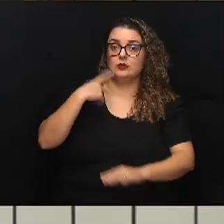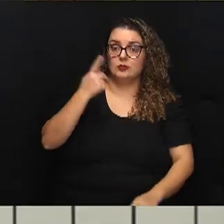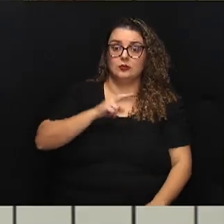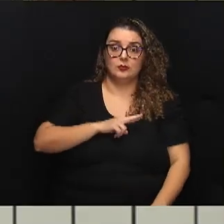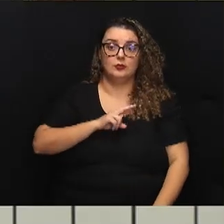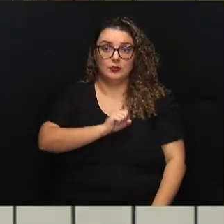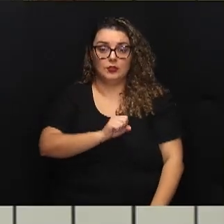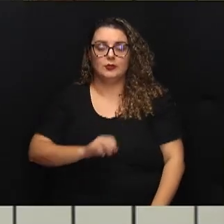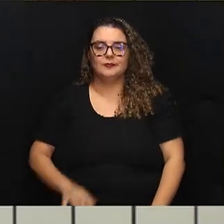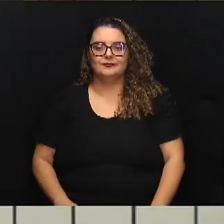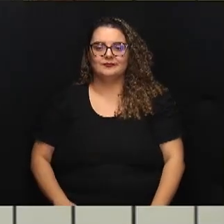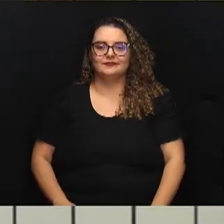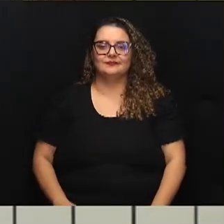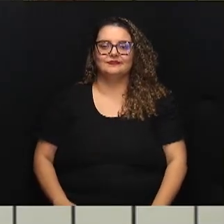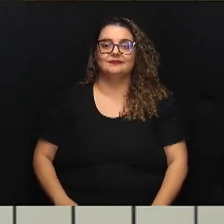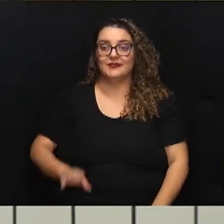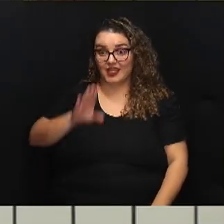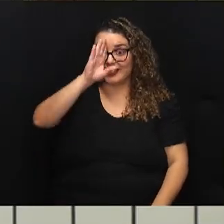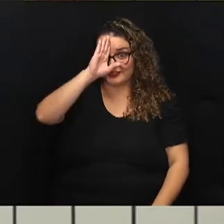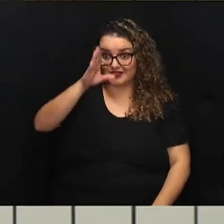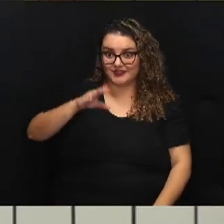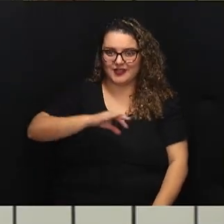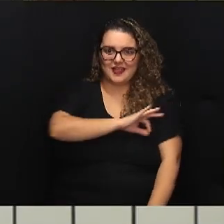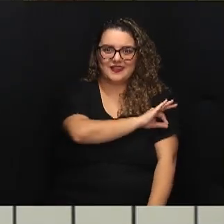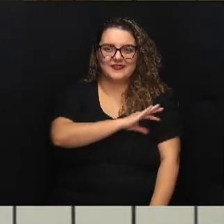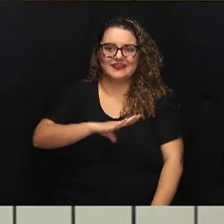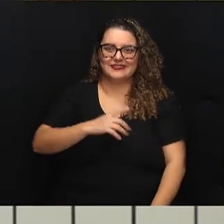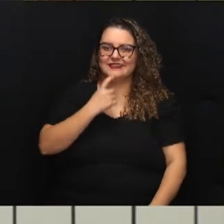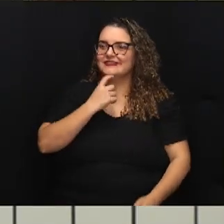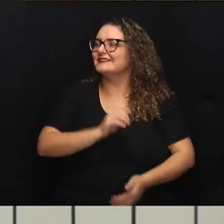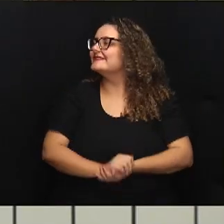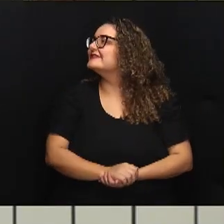Luiz Rossini. Vamos diretamente para a Prefeitura de Campinas.